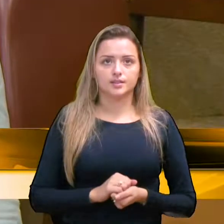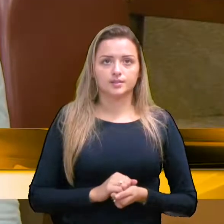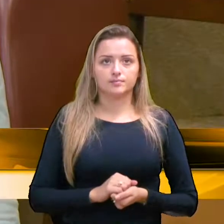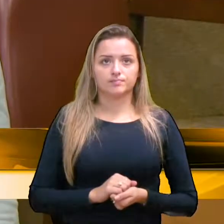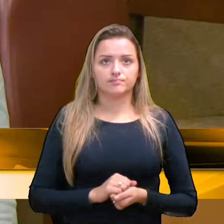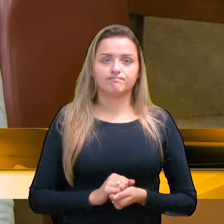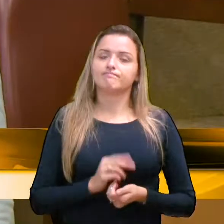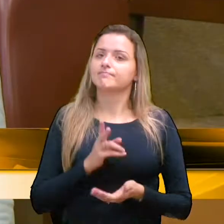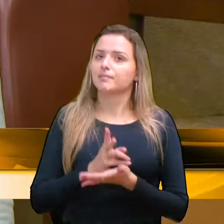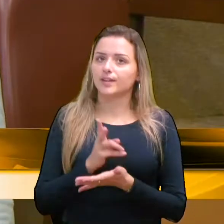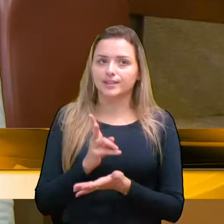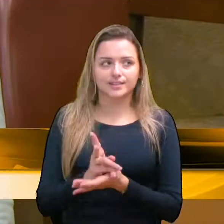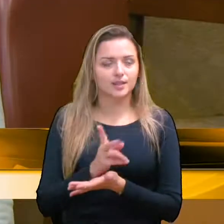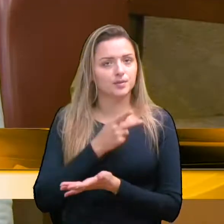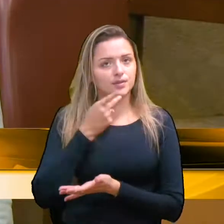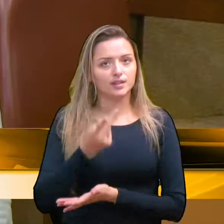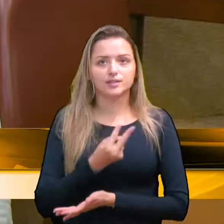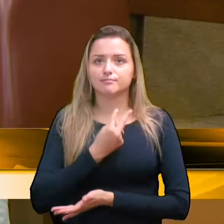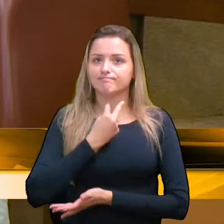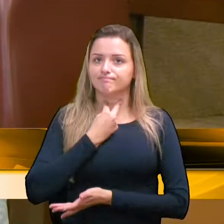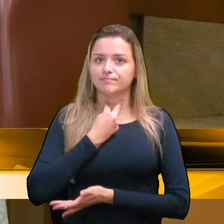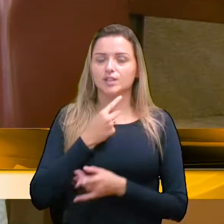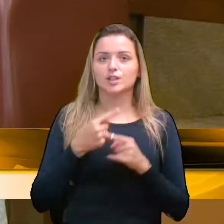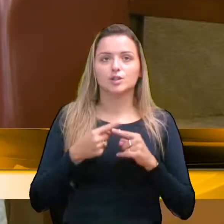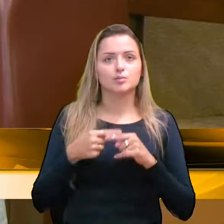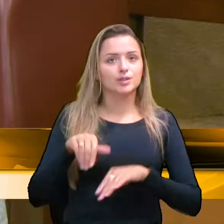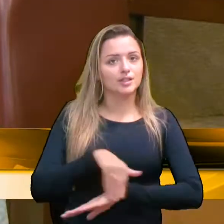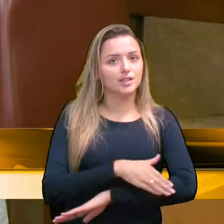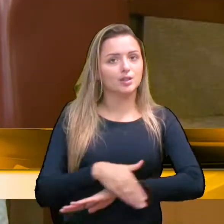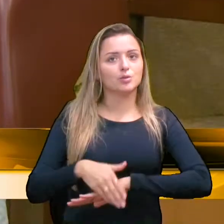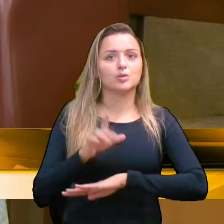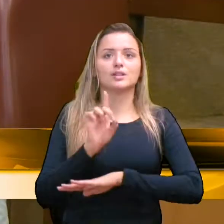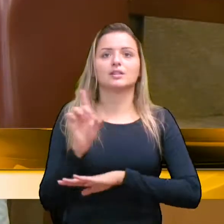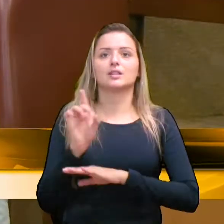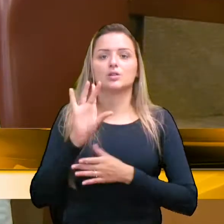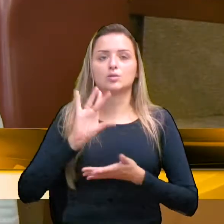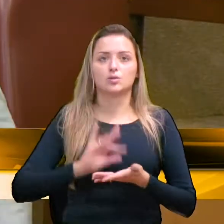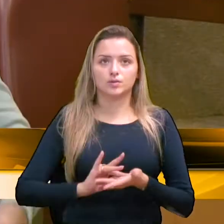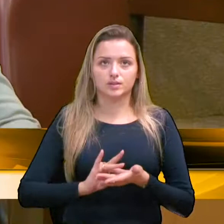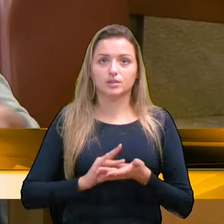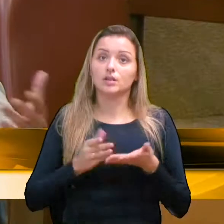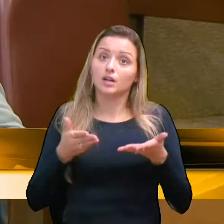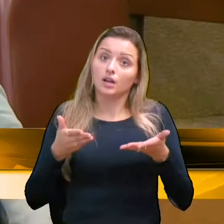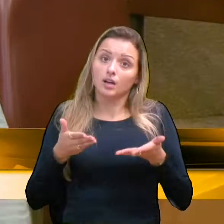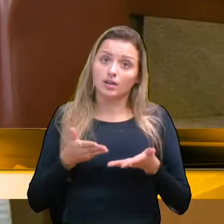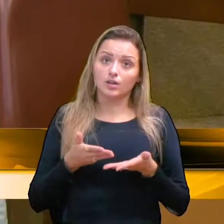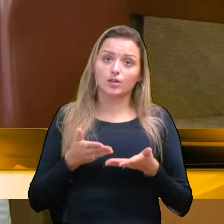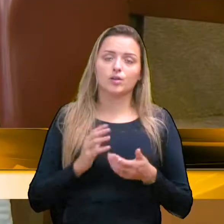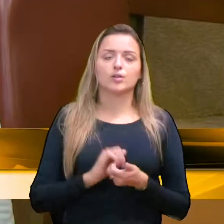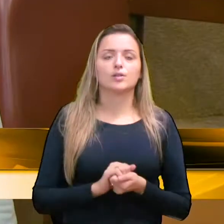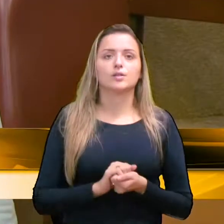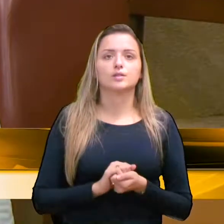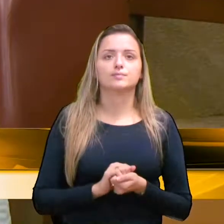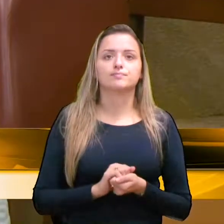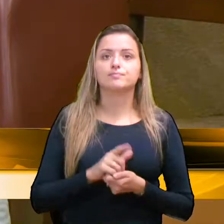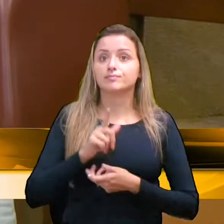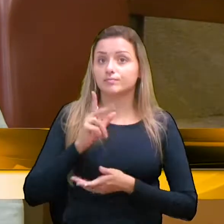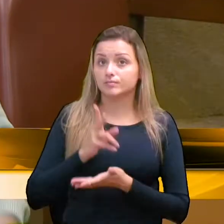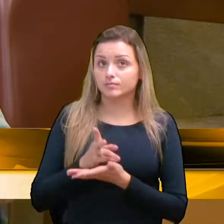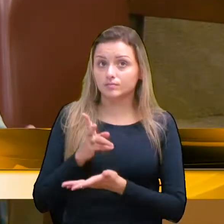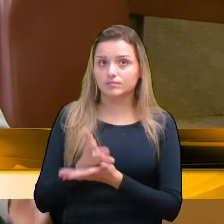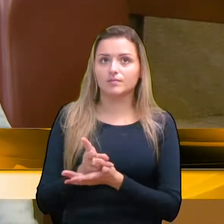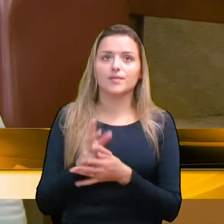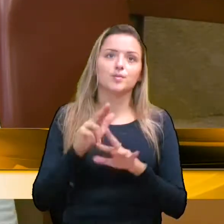a gente sempre comentava que não podia porque a rua não era oficial. Diante disso, né, às vezes, muitas das vezes, até